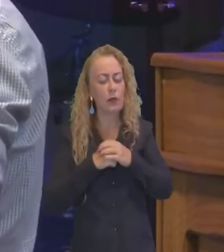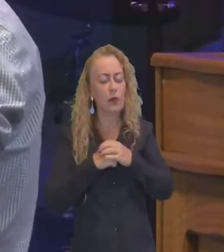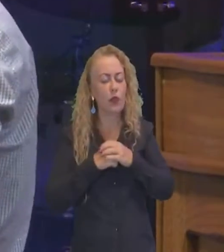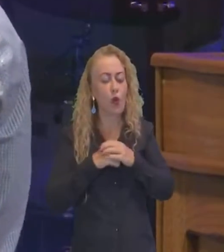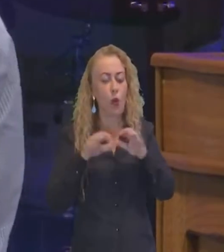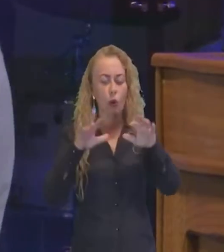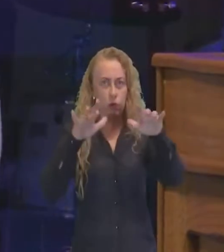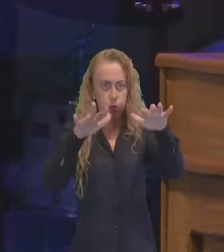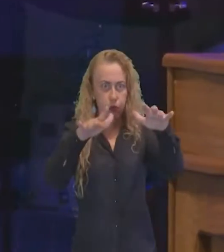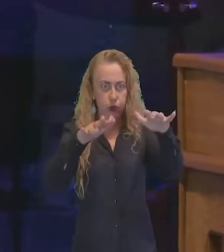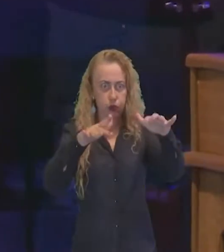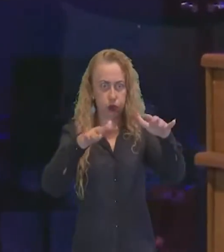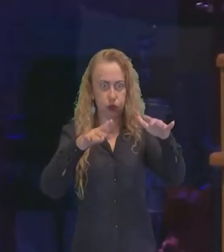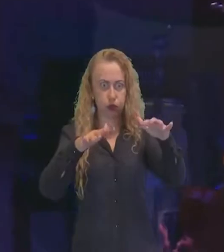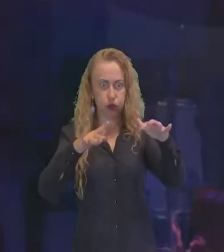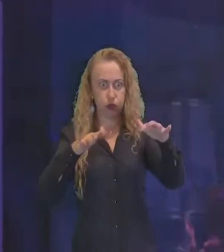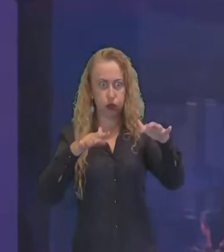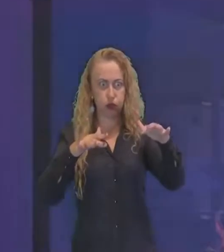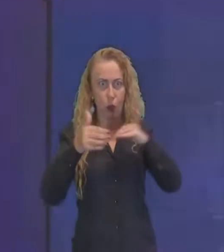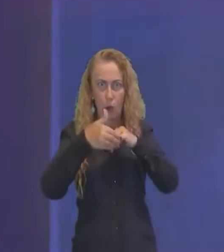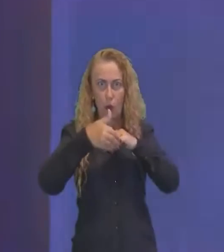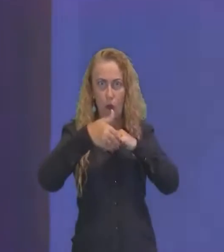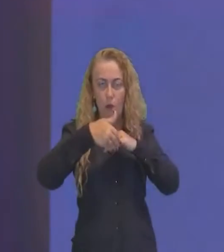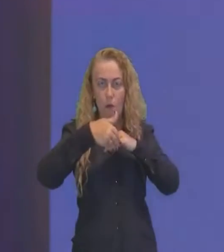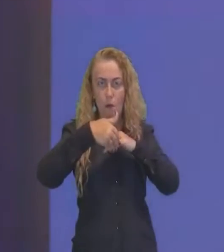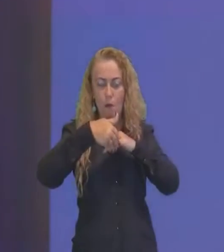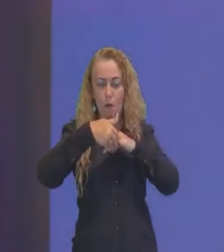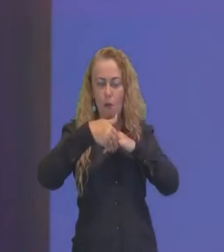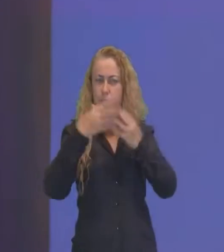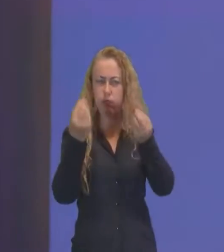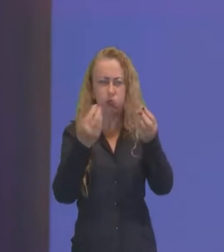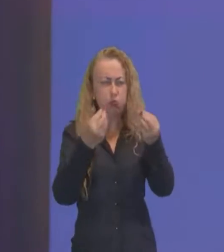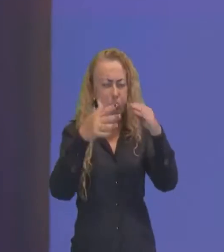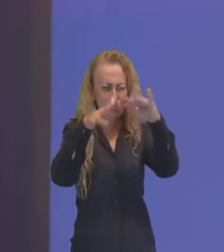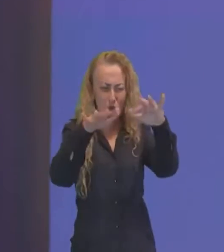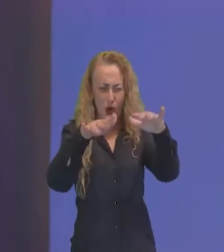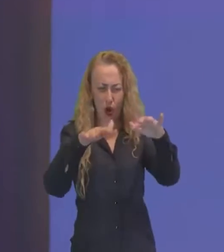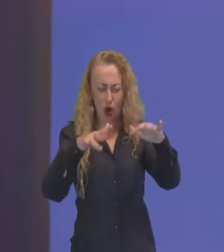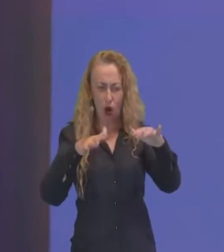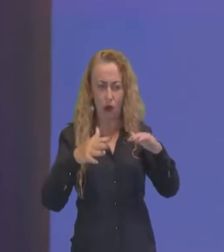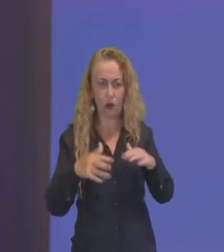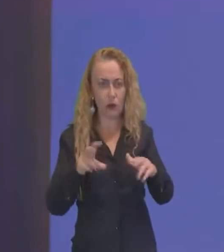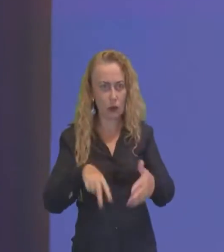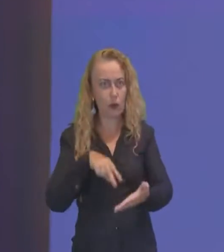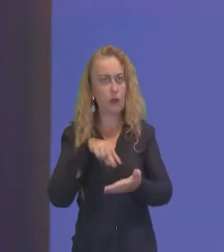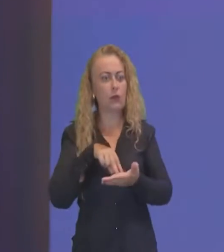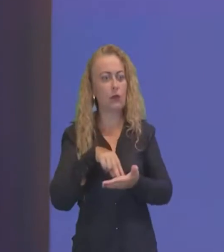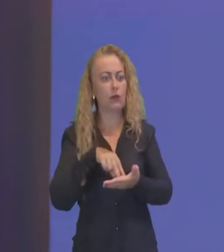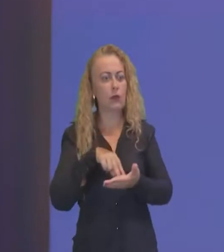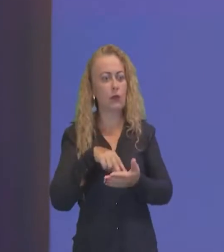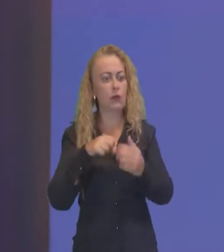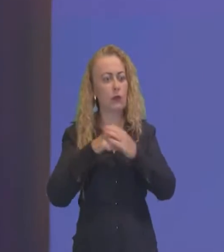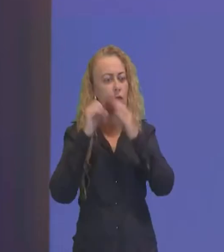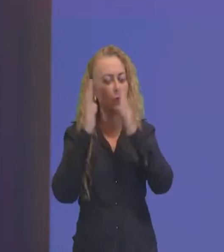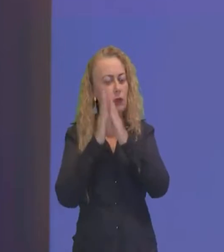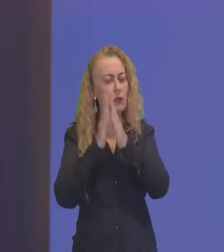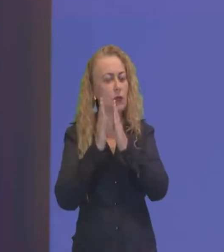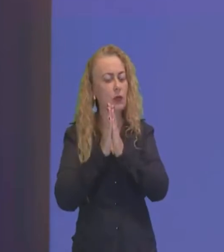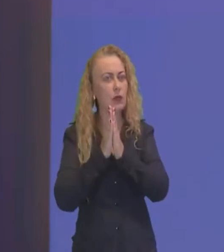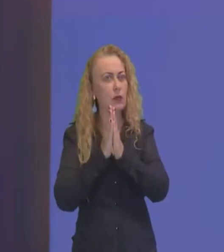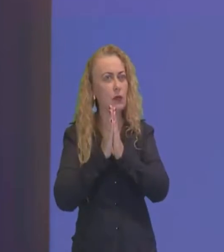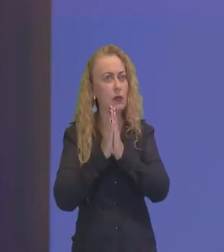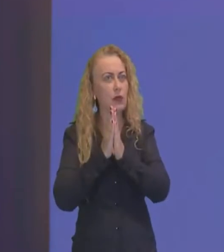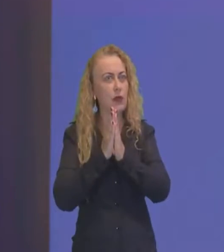estava ali na frente. E ali eu aprendi uma lição, que a gente precisa deixar de ser